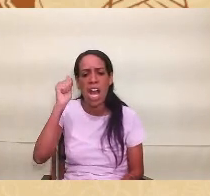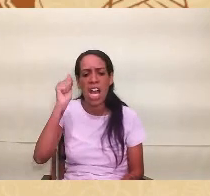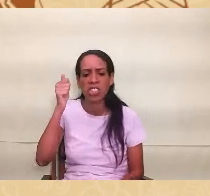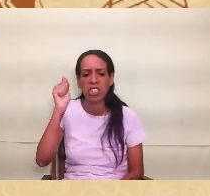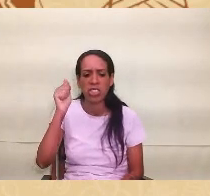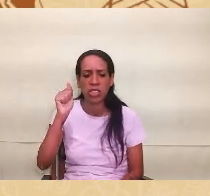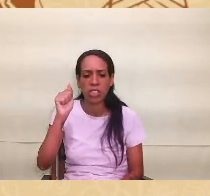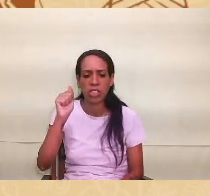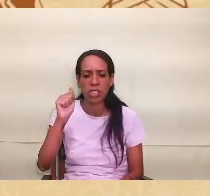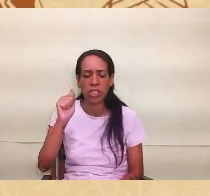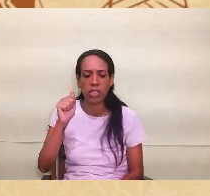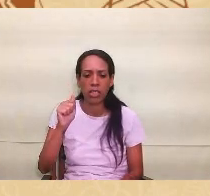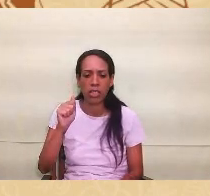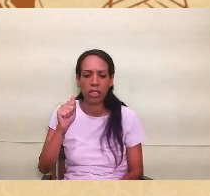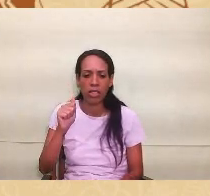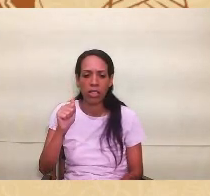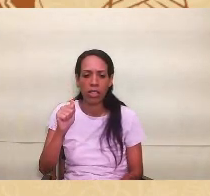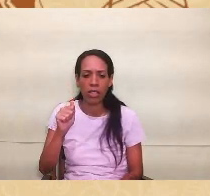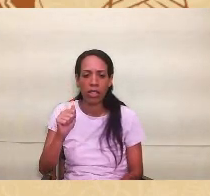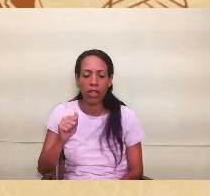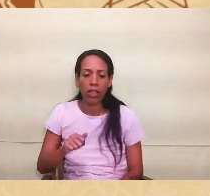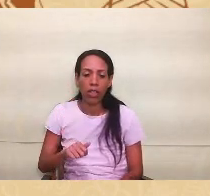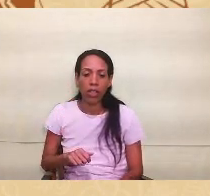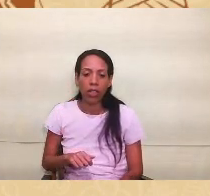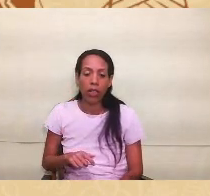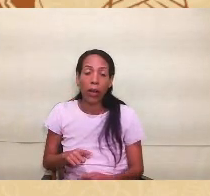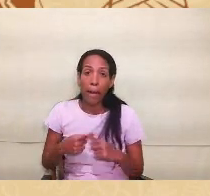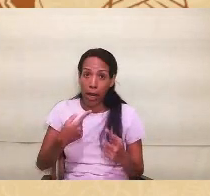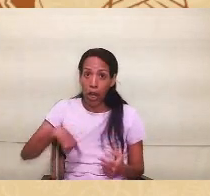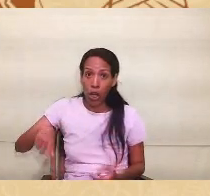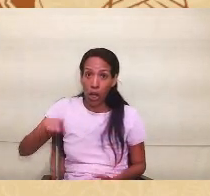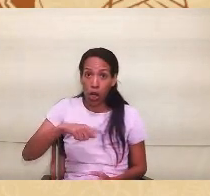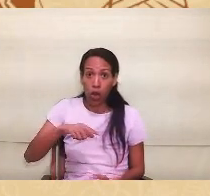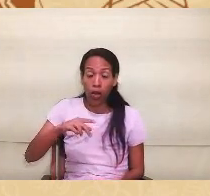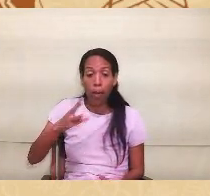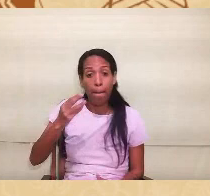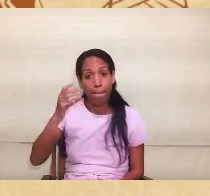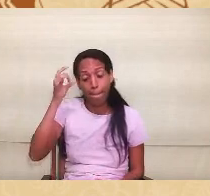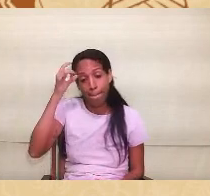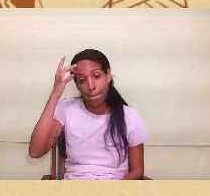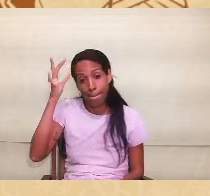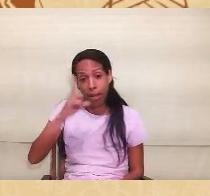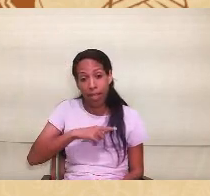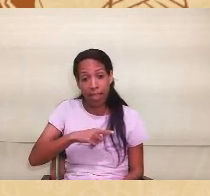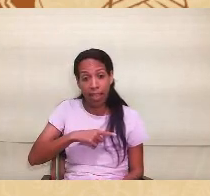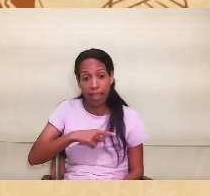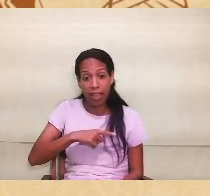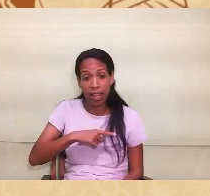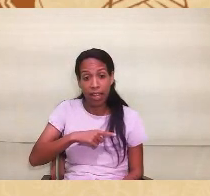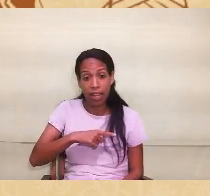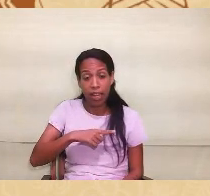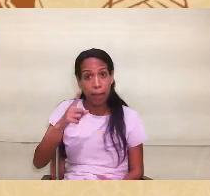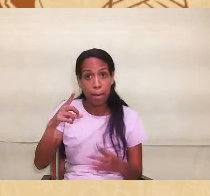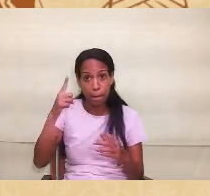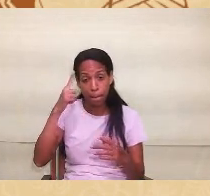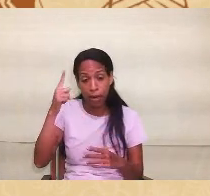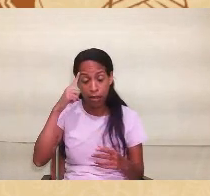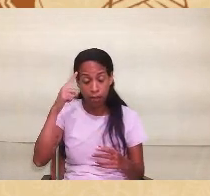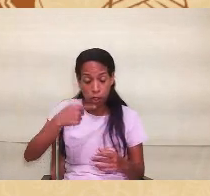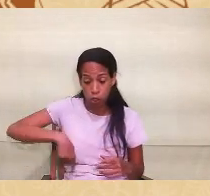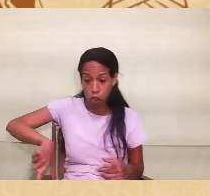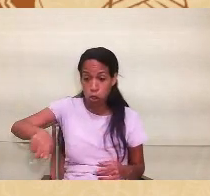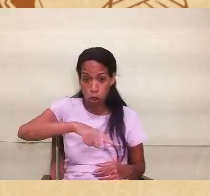amigo Maurício Mapuche fala, então, para a gente, Cazé, é mais fácil termos a unidade de pensamento entre nós,